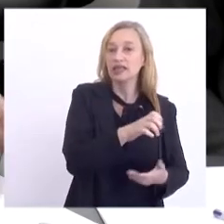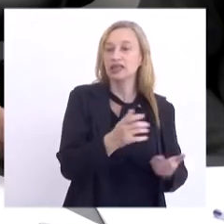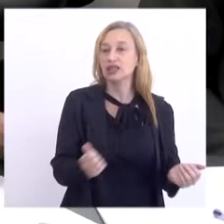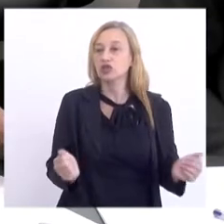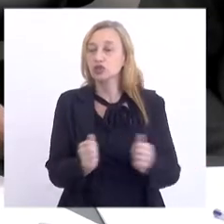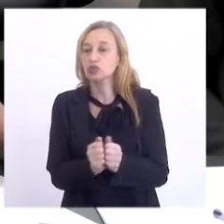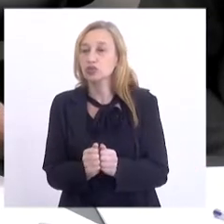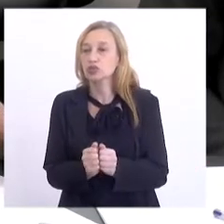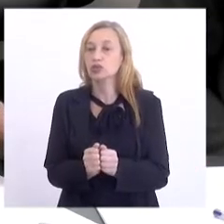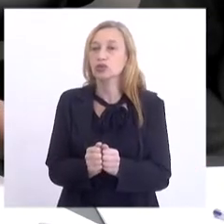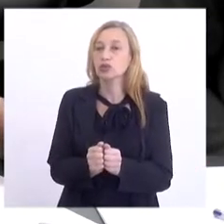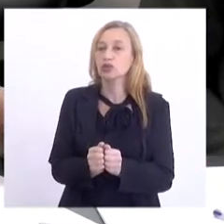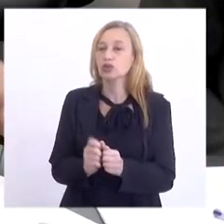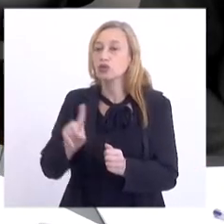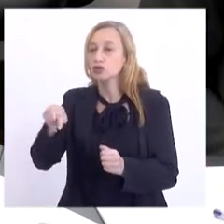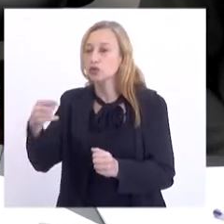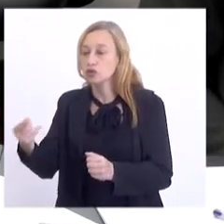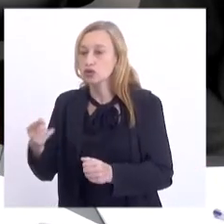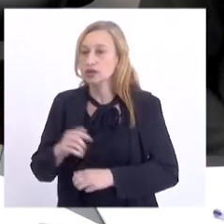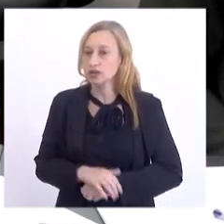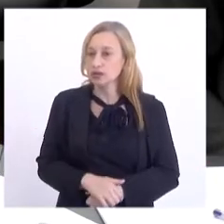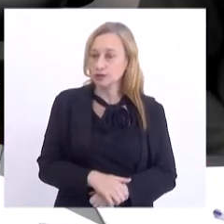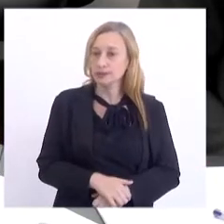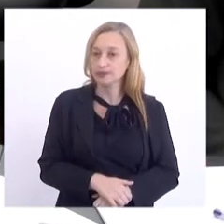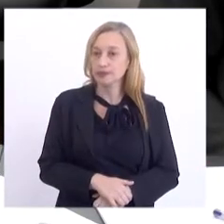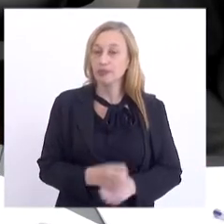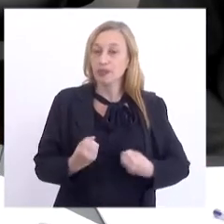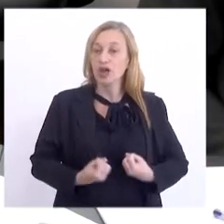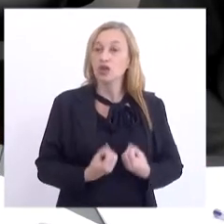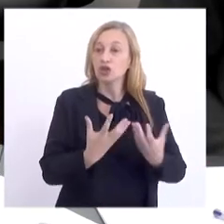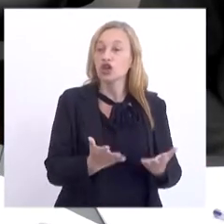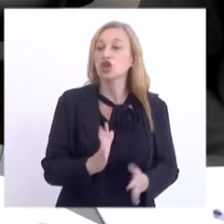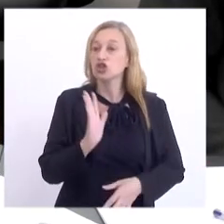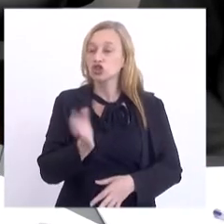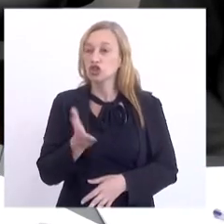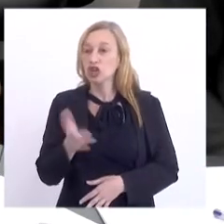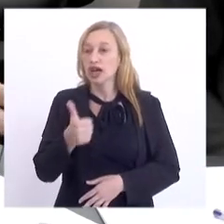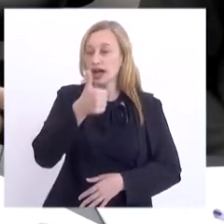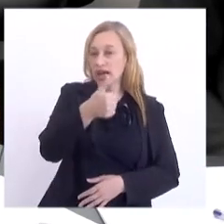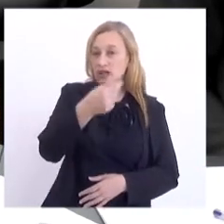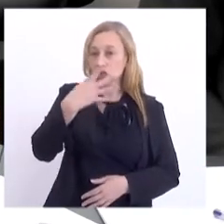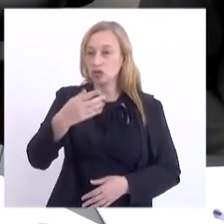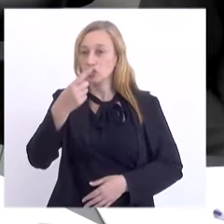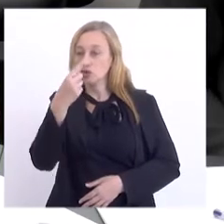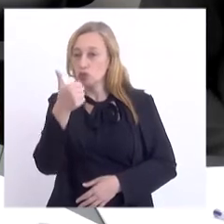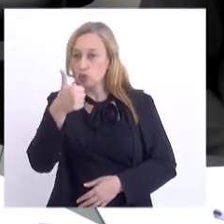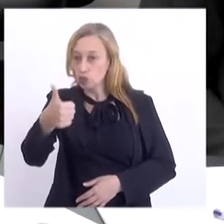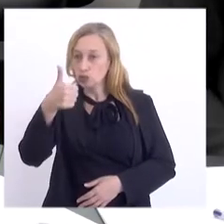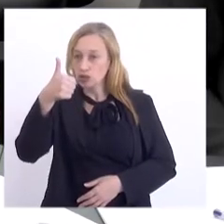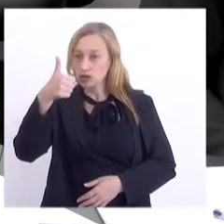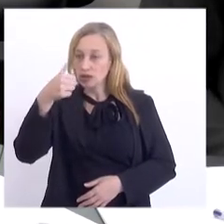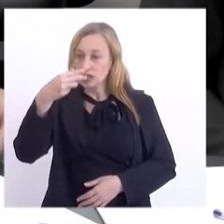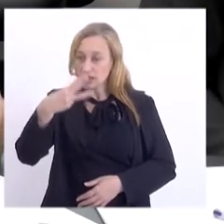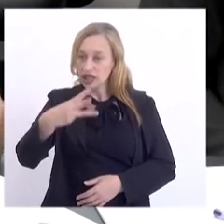pgr Ea CG a adoção já que nós estamos com a 14 133 que a nova lei de